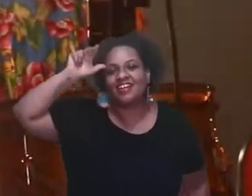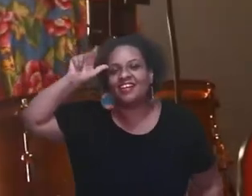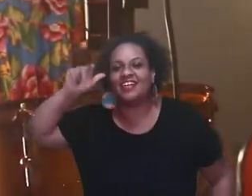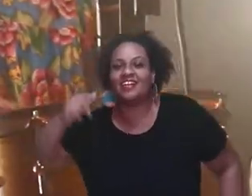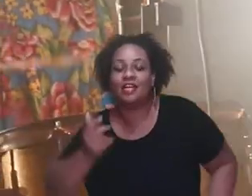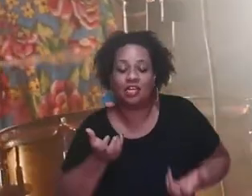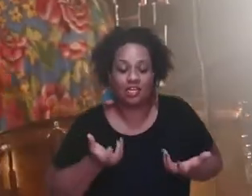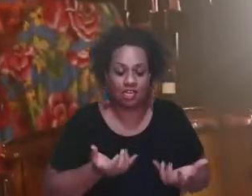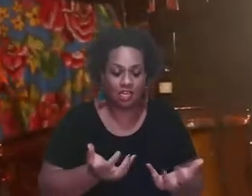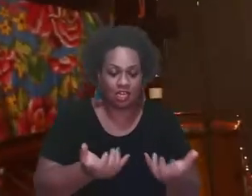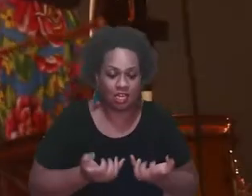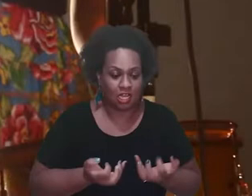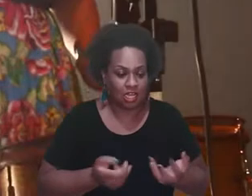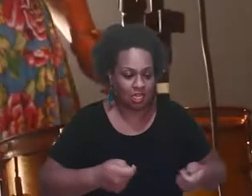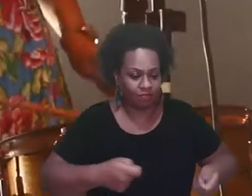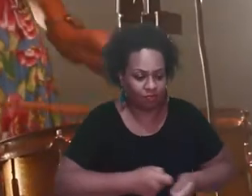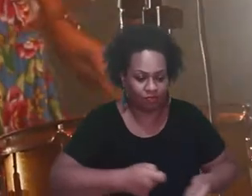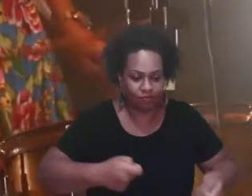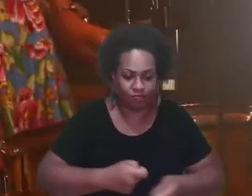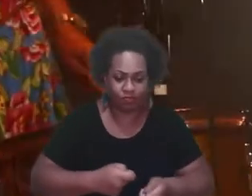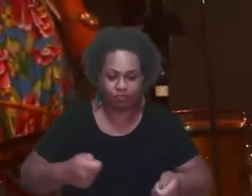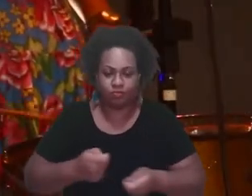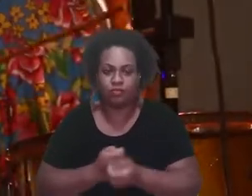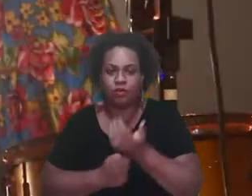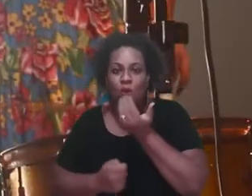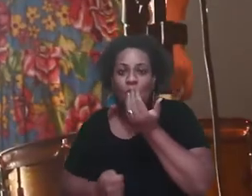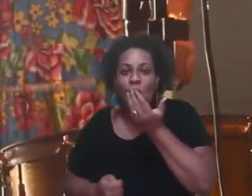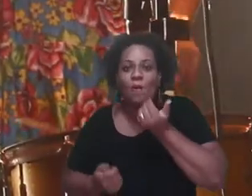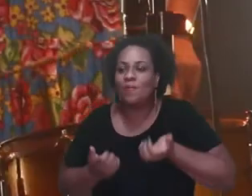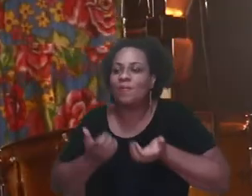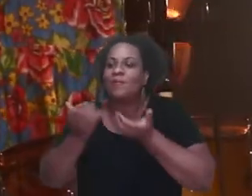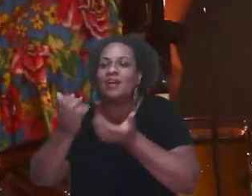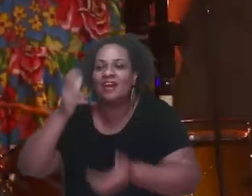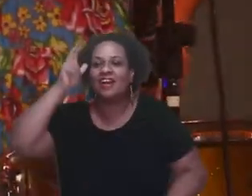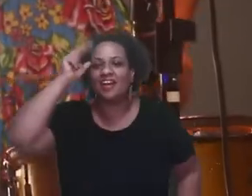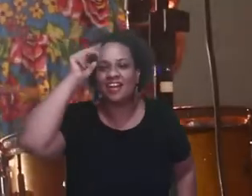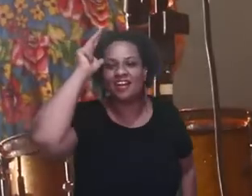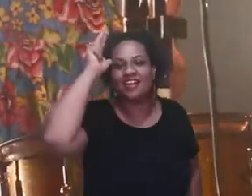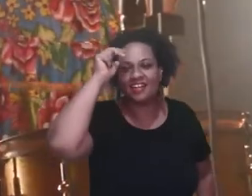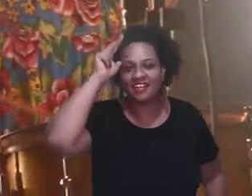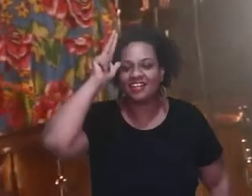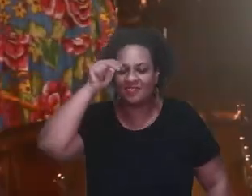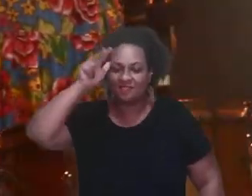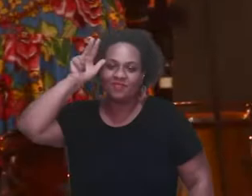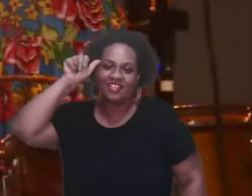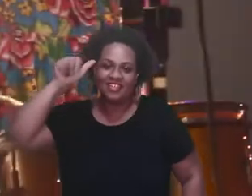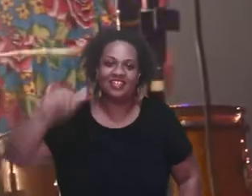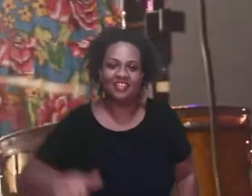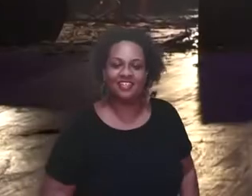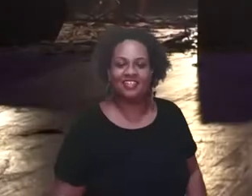morrer eu vou cortar da vida meu cavalo ver a porta da vida meu